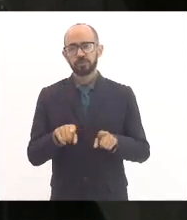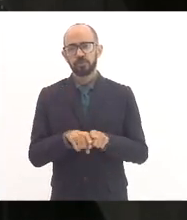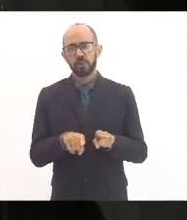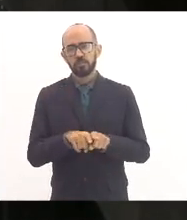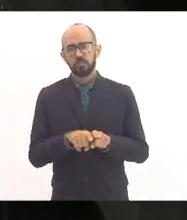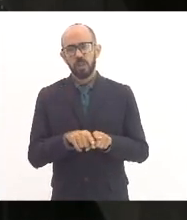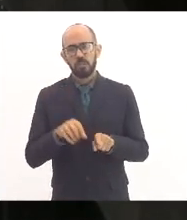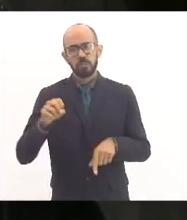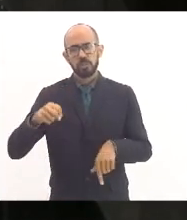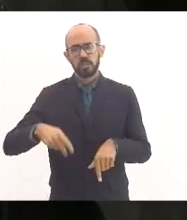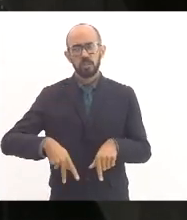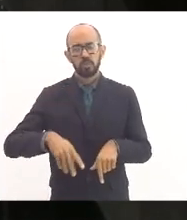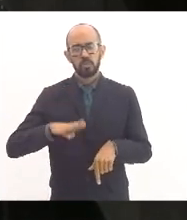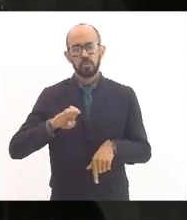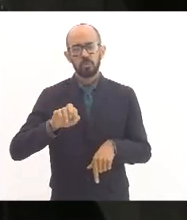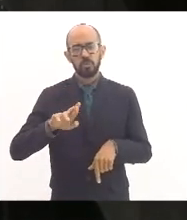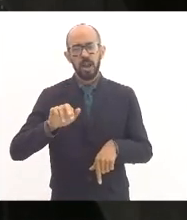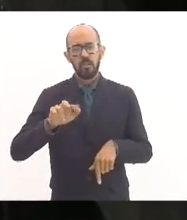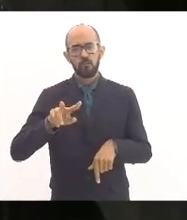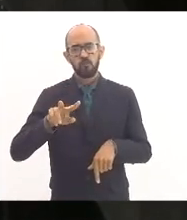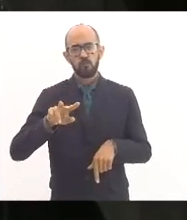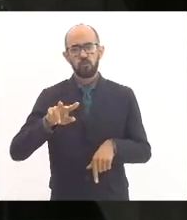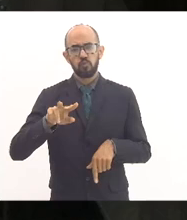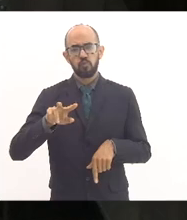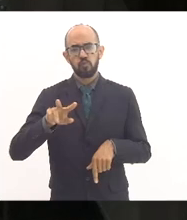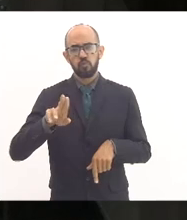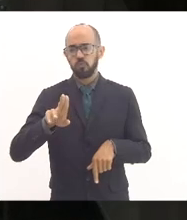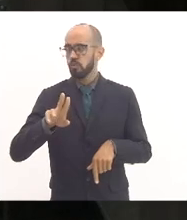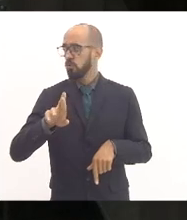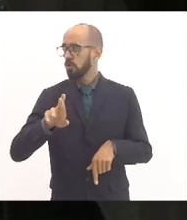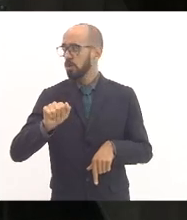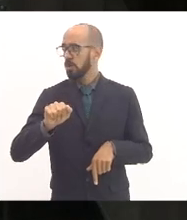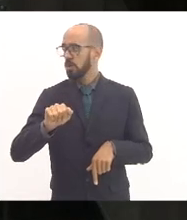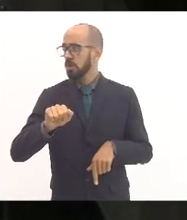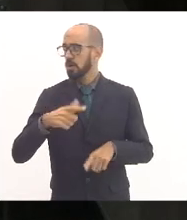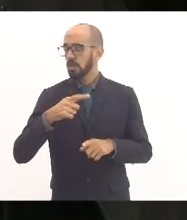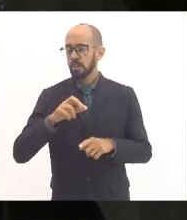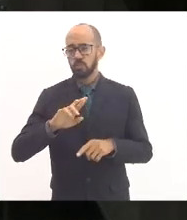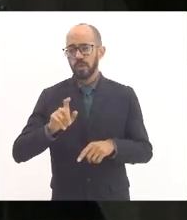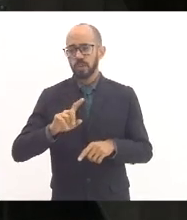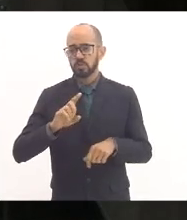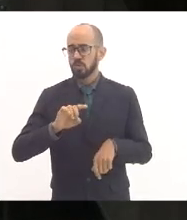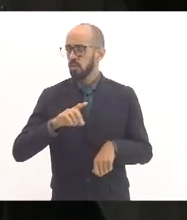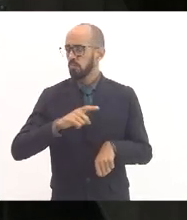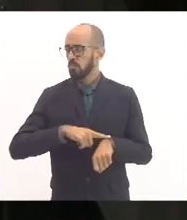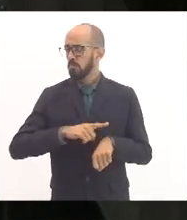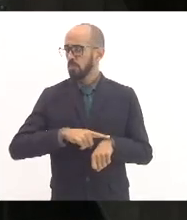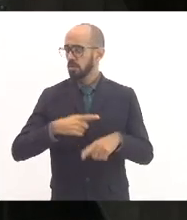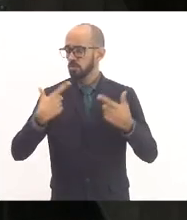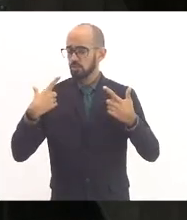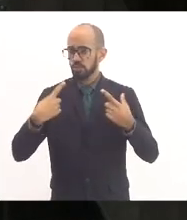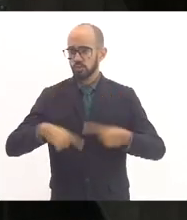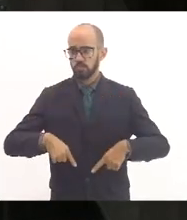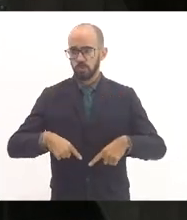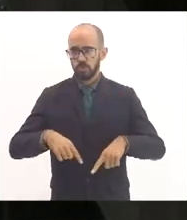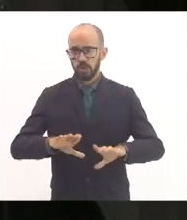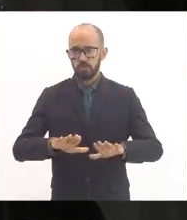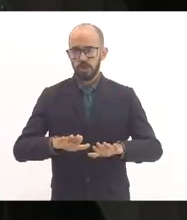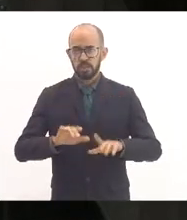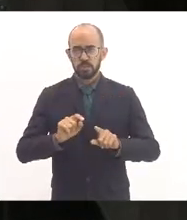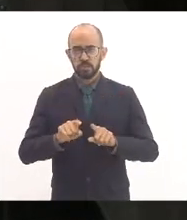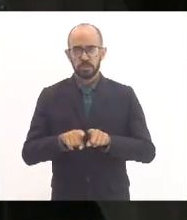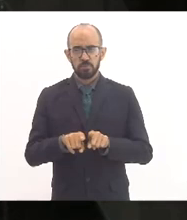bravura para que ela não abarque só situação de confronto mas também não colega que é traz grandes